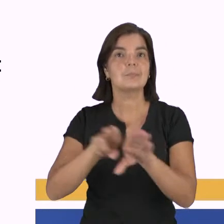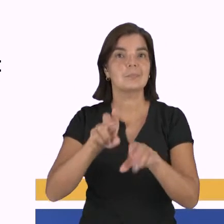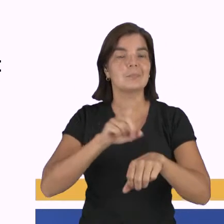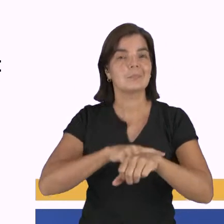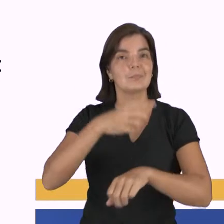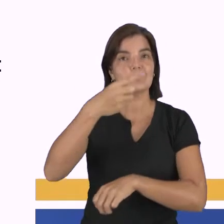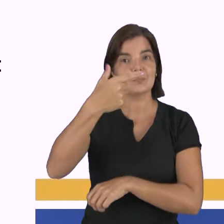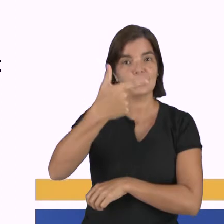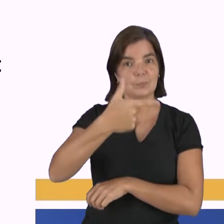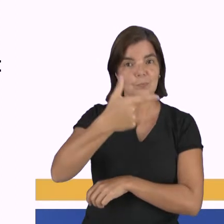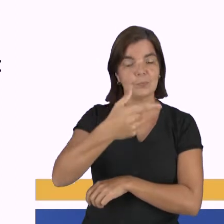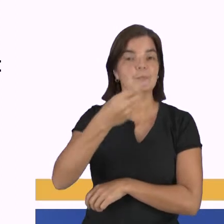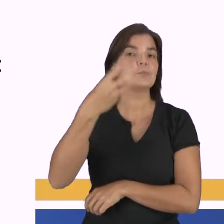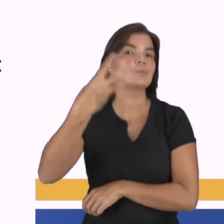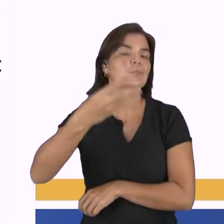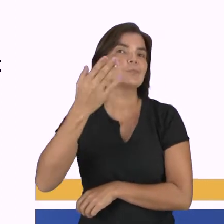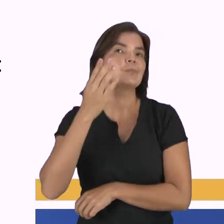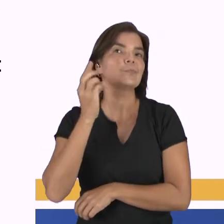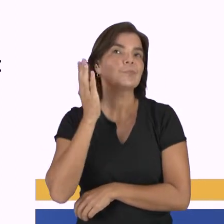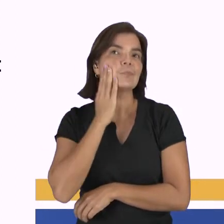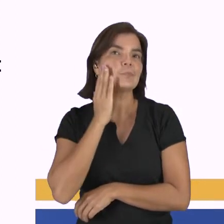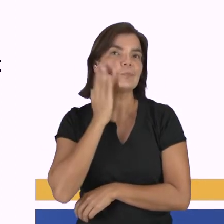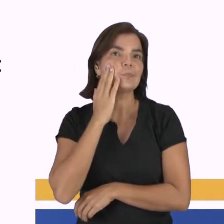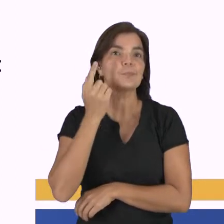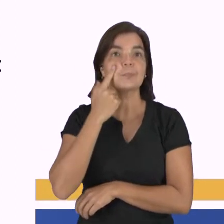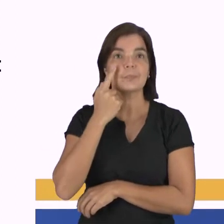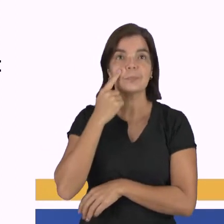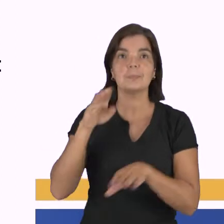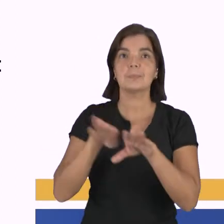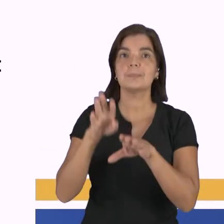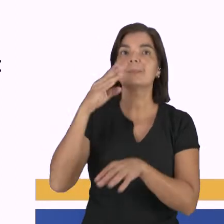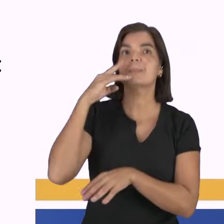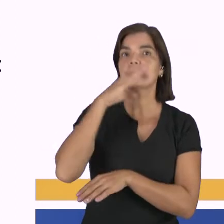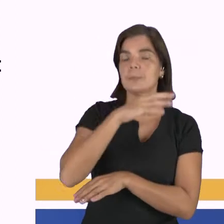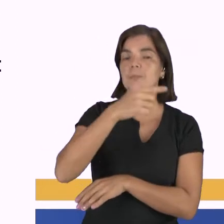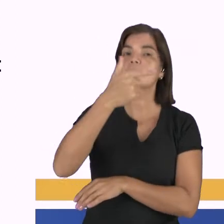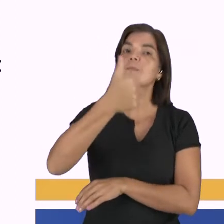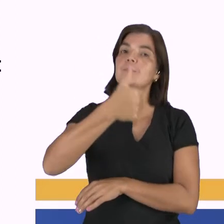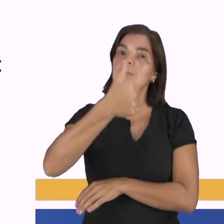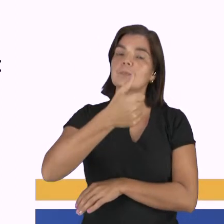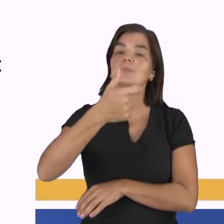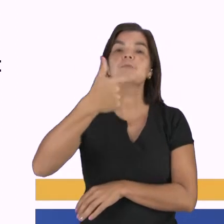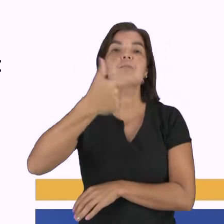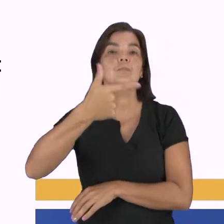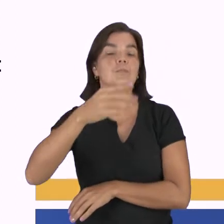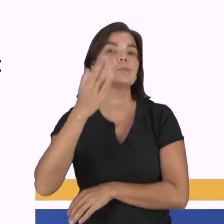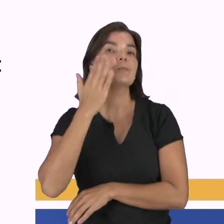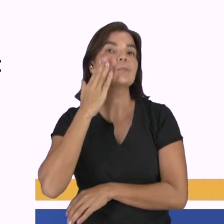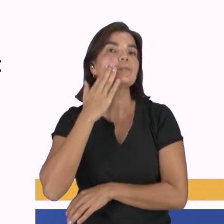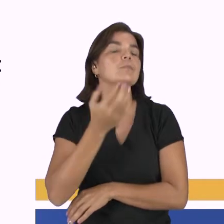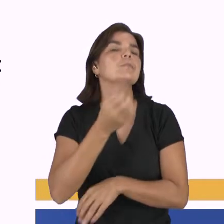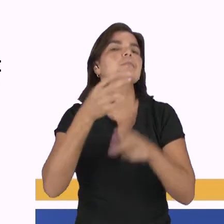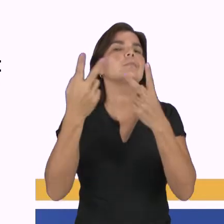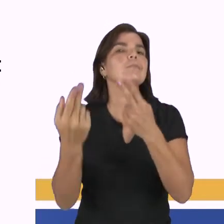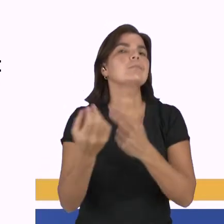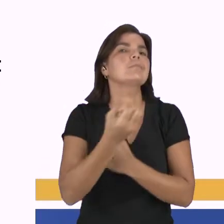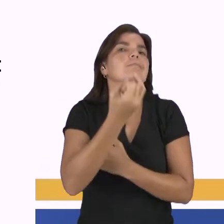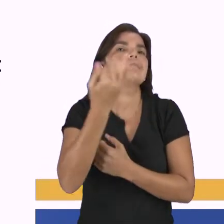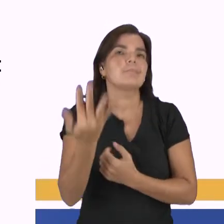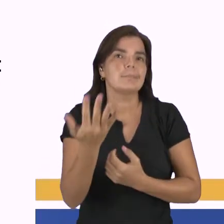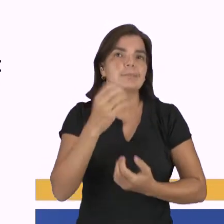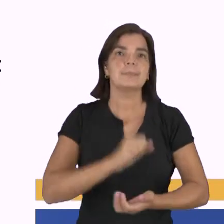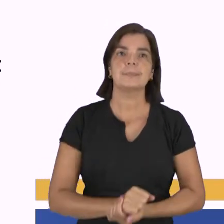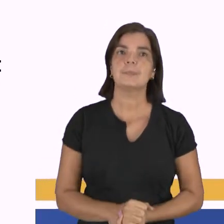dois do terceiro dia e a temperatura observada No momento um do segundo dia é igual a quanto aí aqui tá as